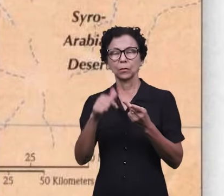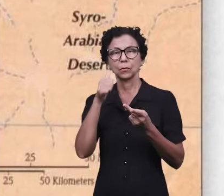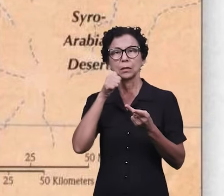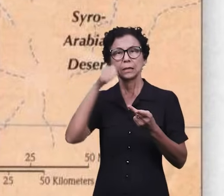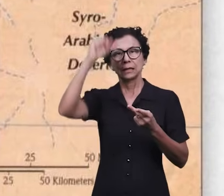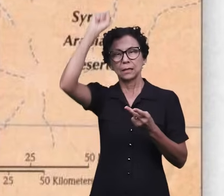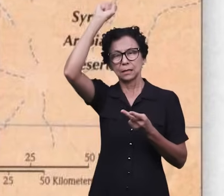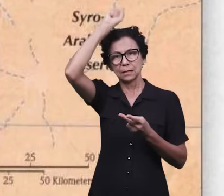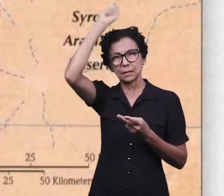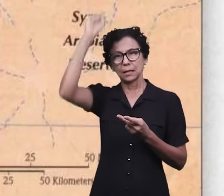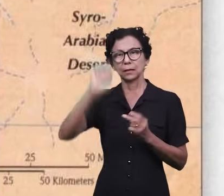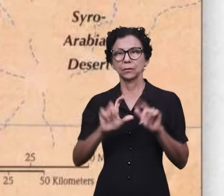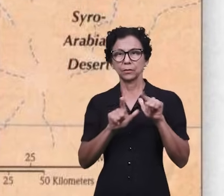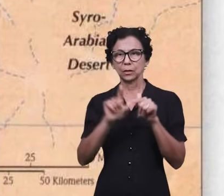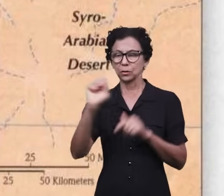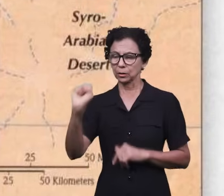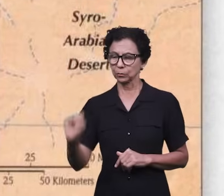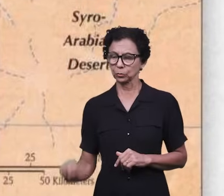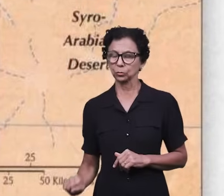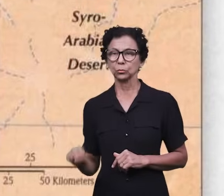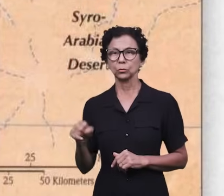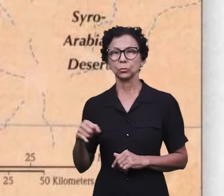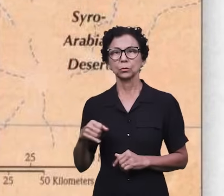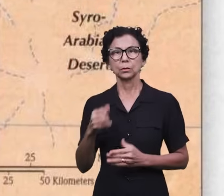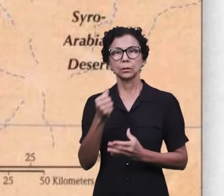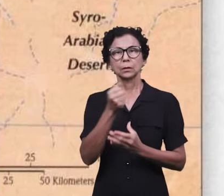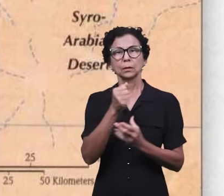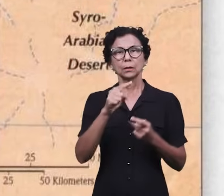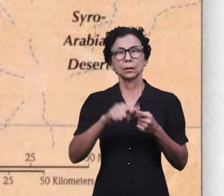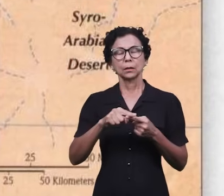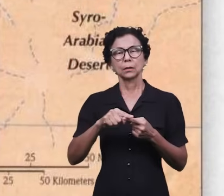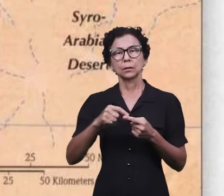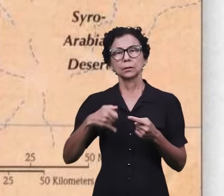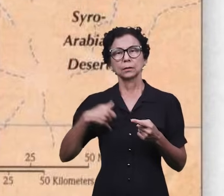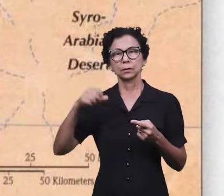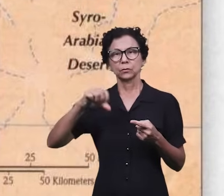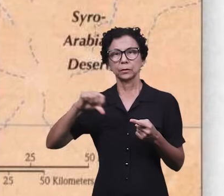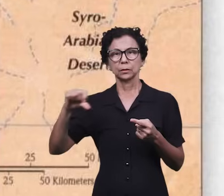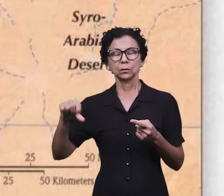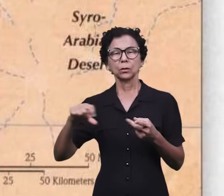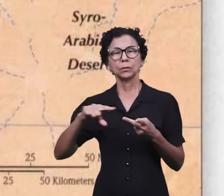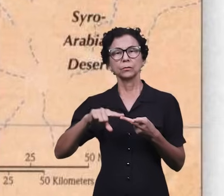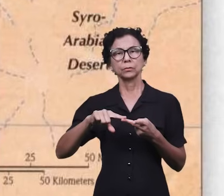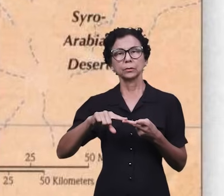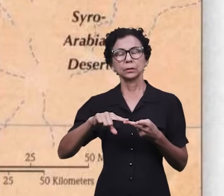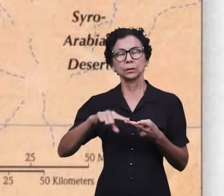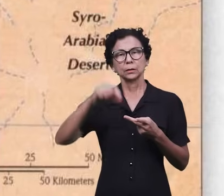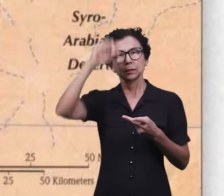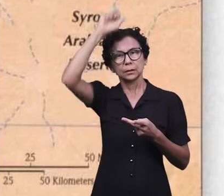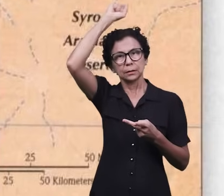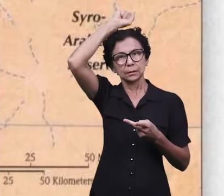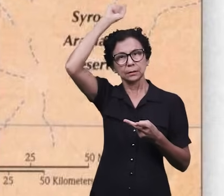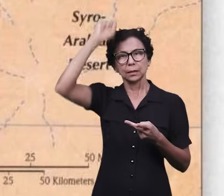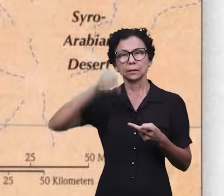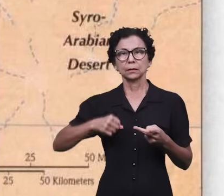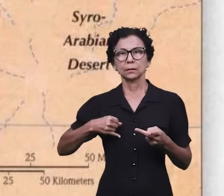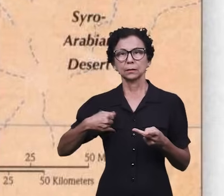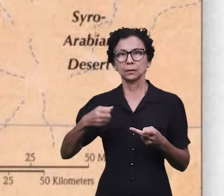sul, estava Abraão com 99 anos e Sara com 89.